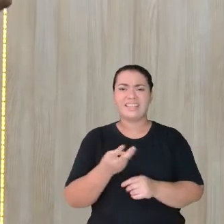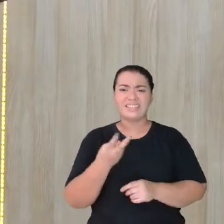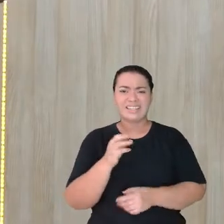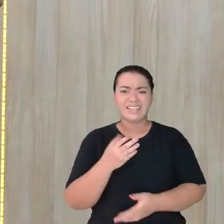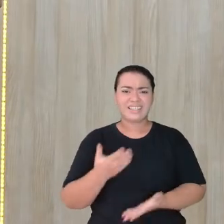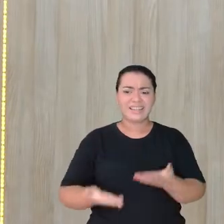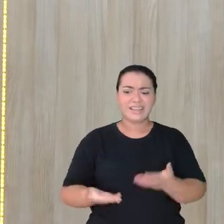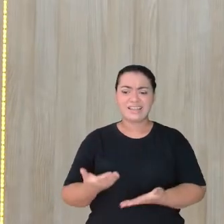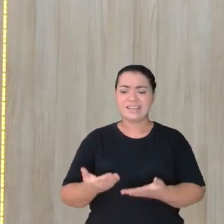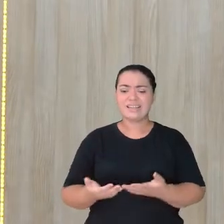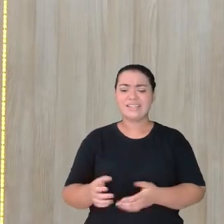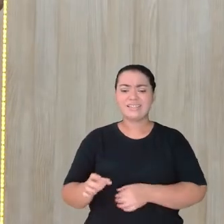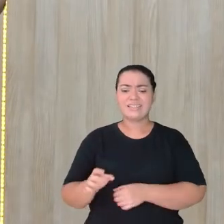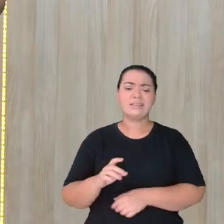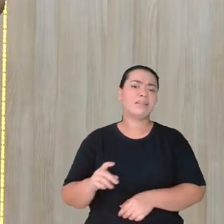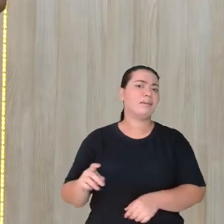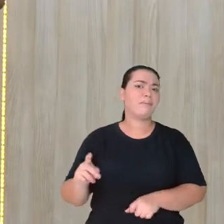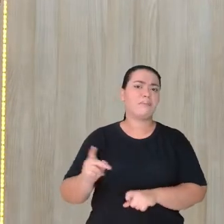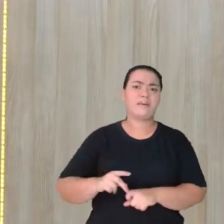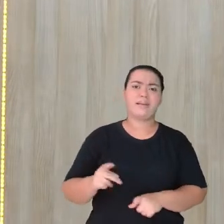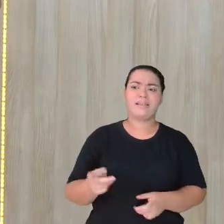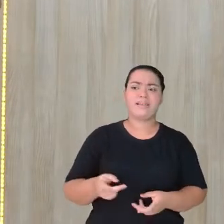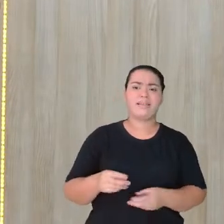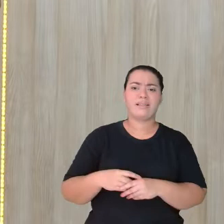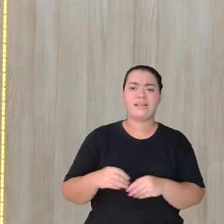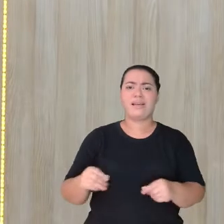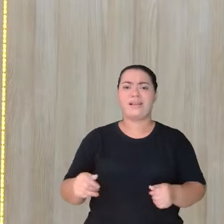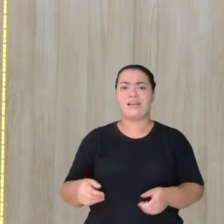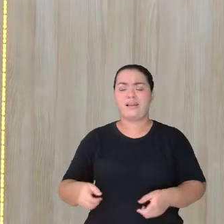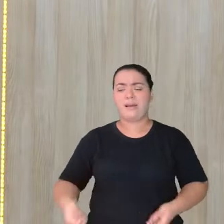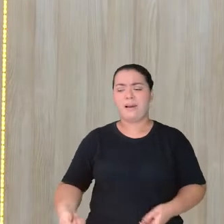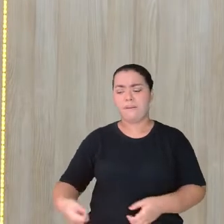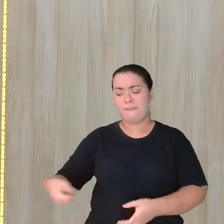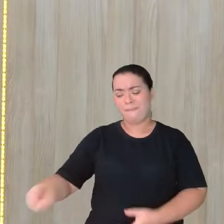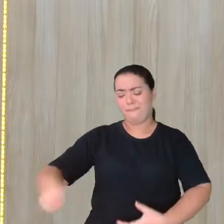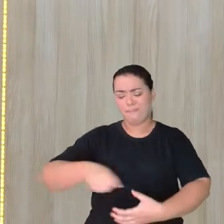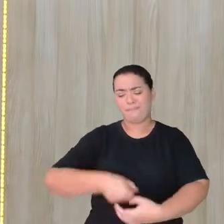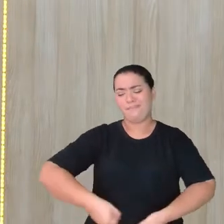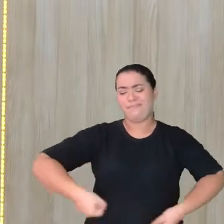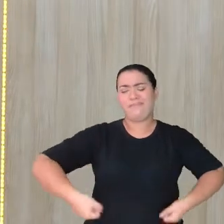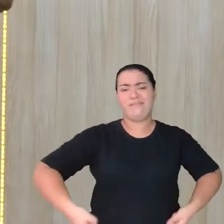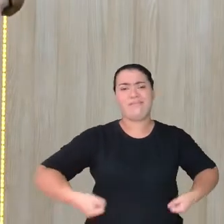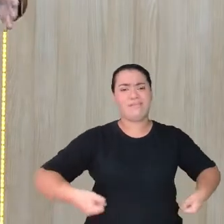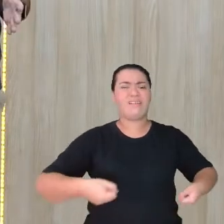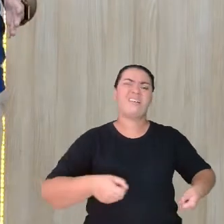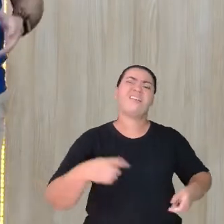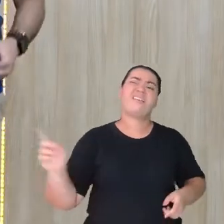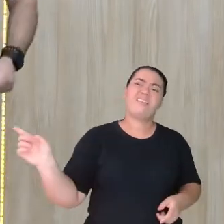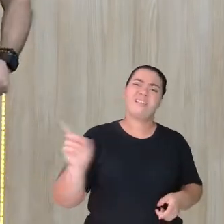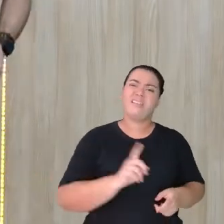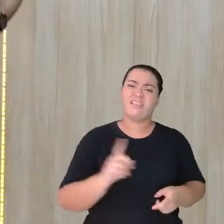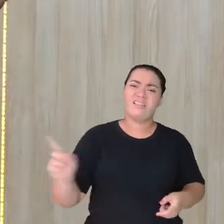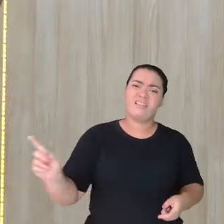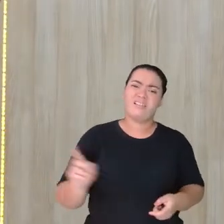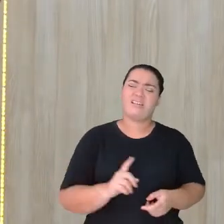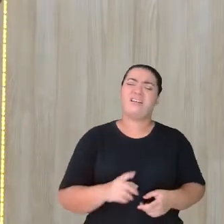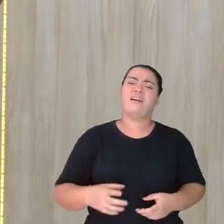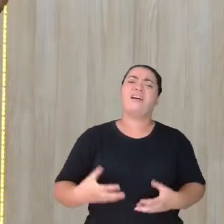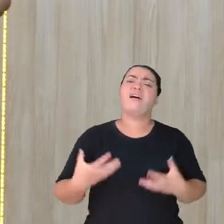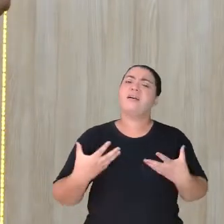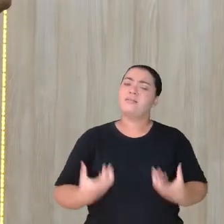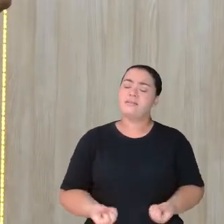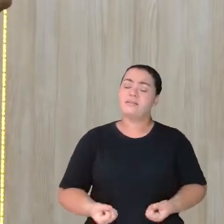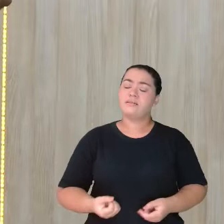de areia, certo? Usando baldes, certo? Além de você fazer mais viagem, né, você vai se desgastar